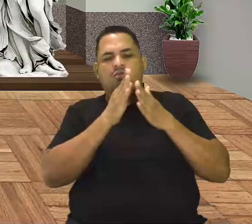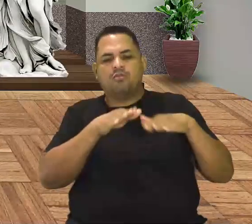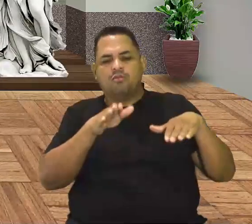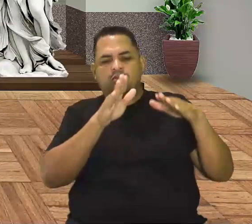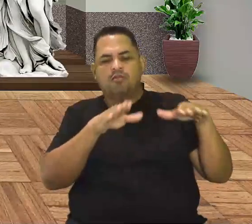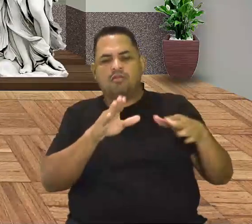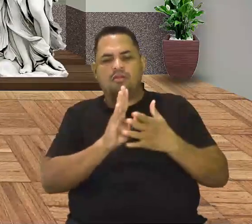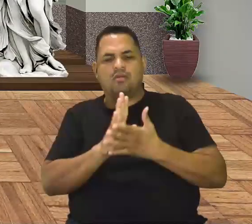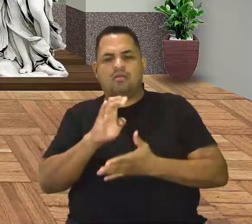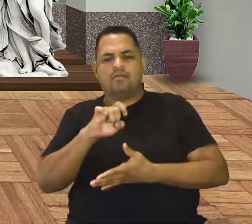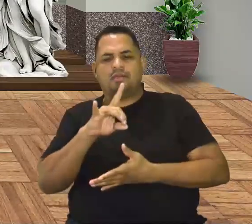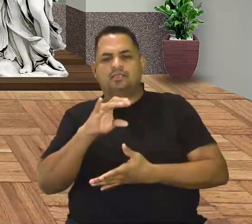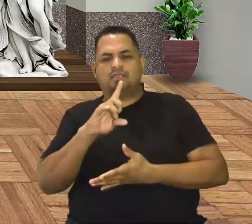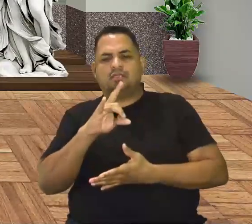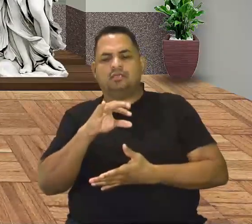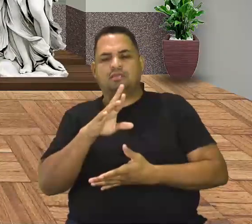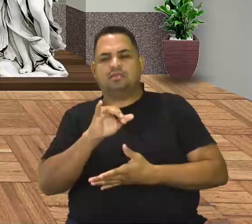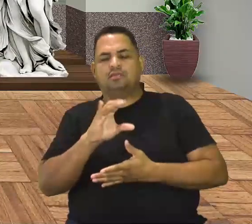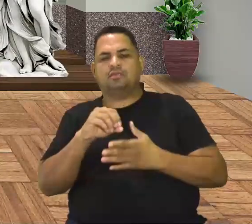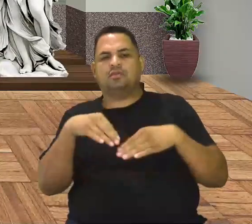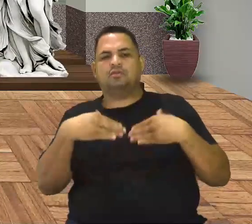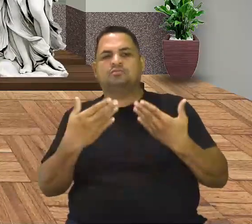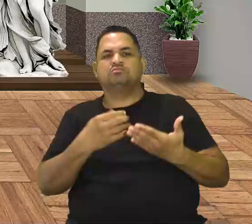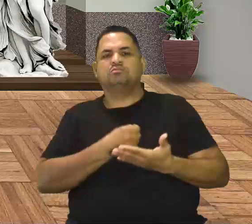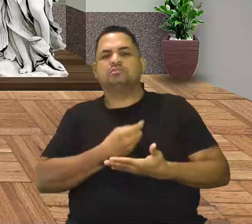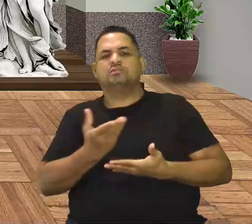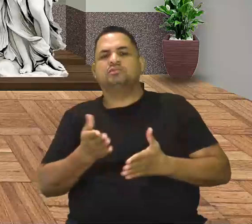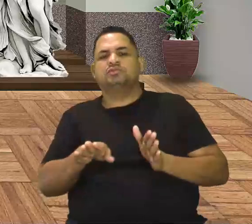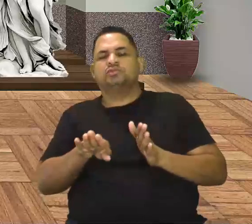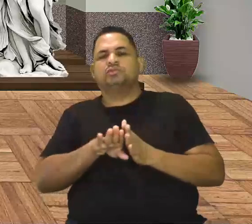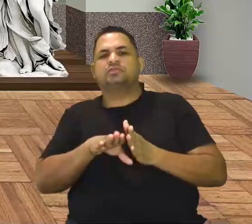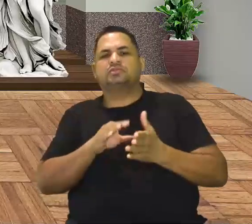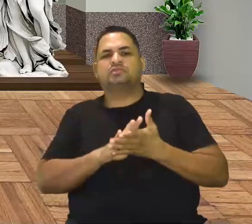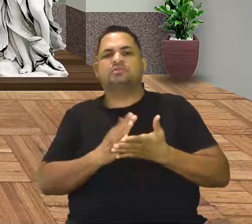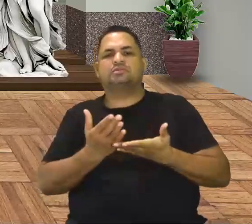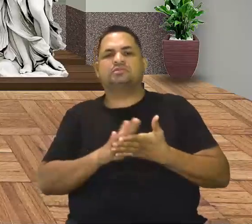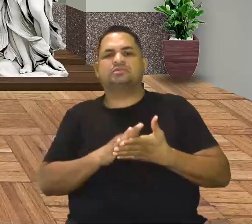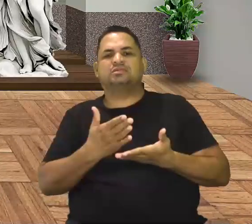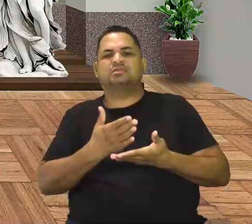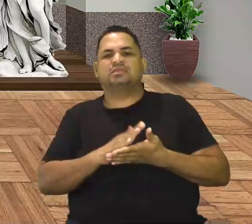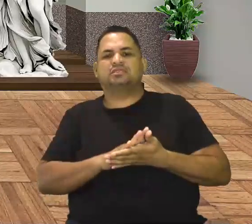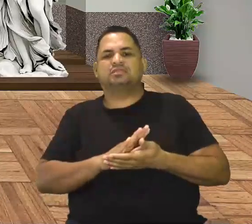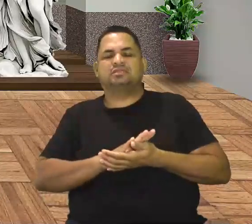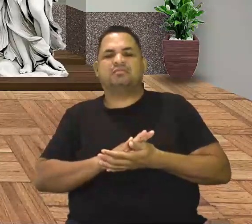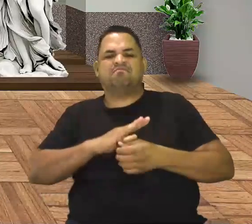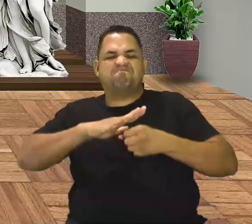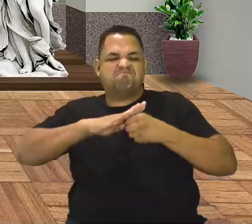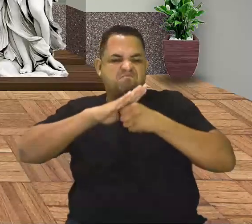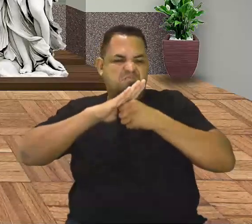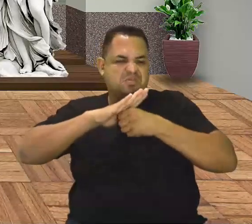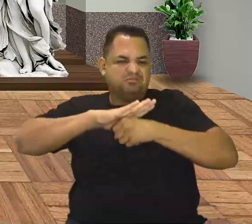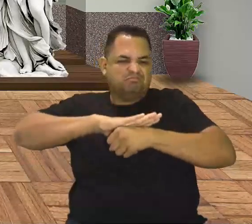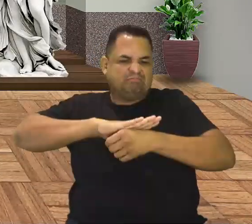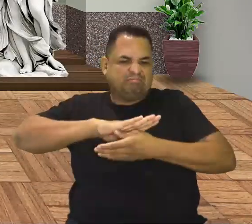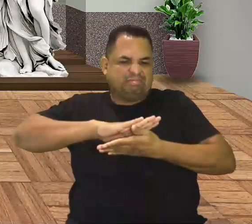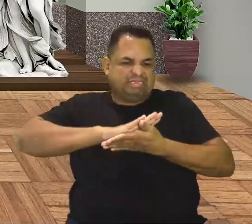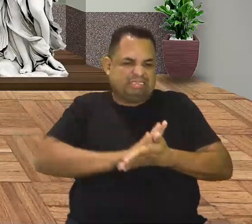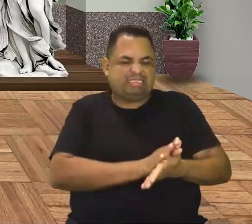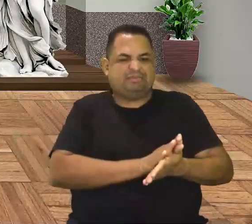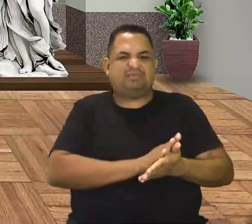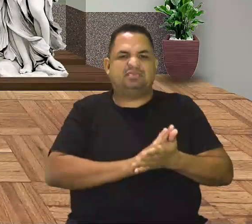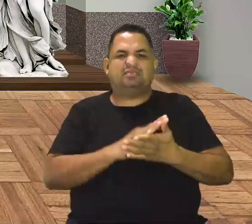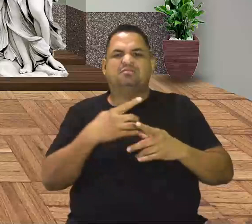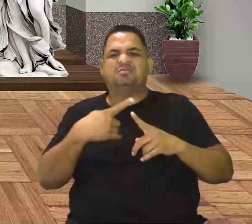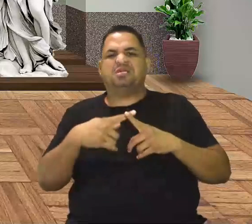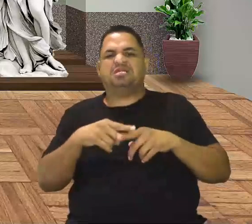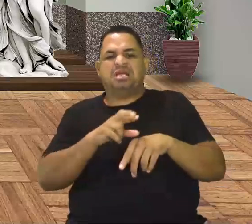morrendo sem chegar ao seu destino. E quantas pessoas chegam lá, elas são discriminadas e tudo, principalmente pela cor